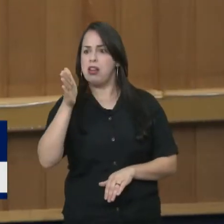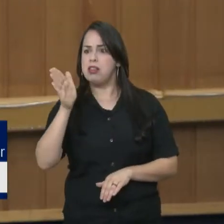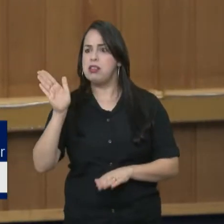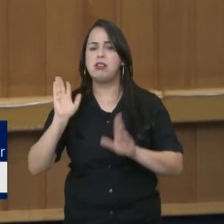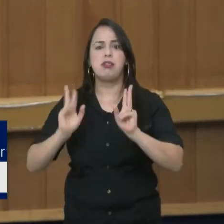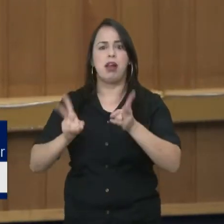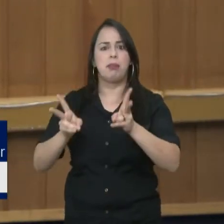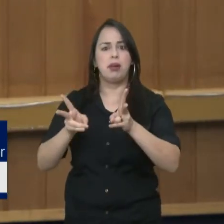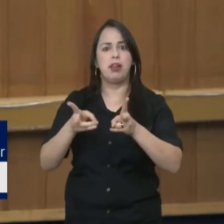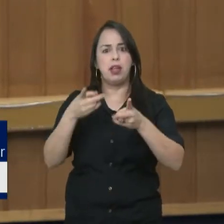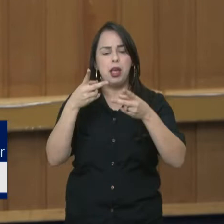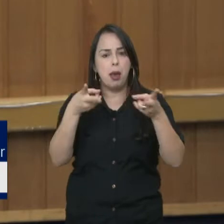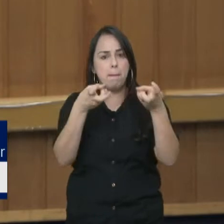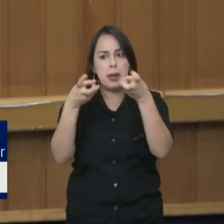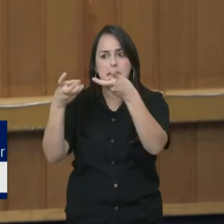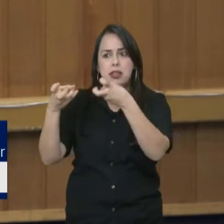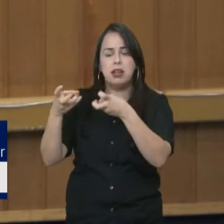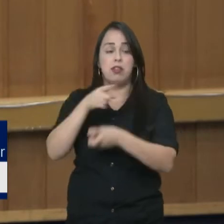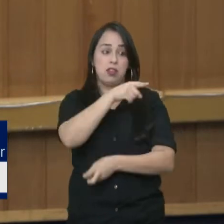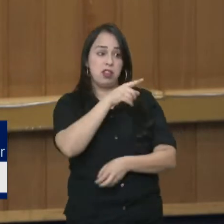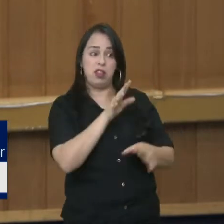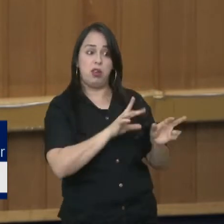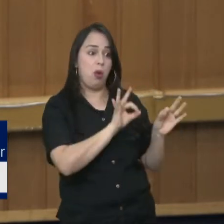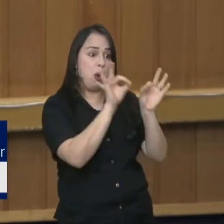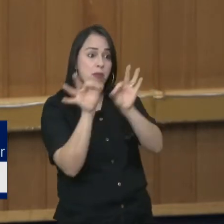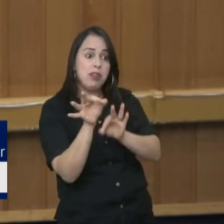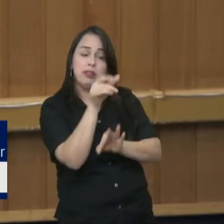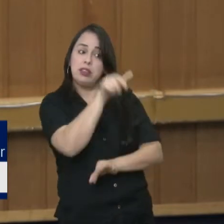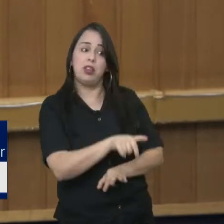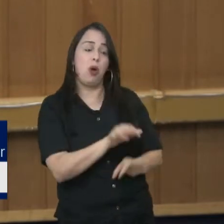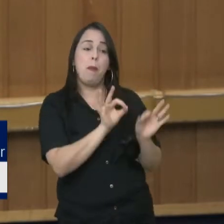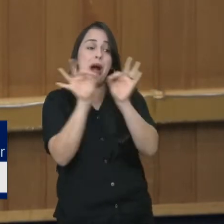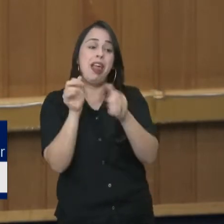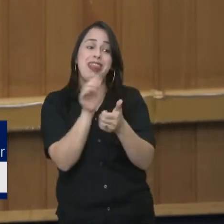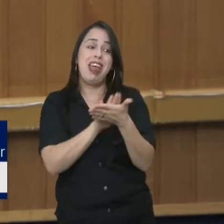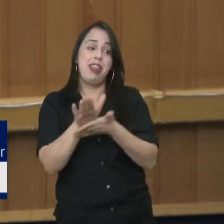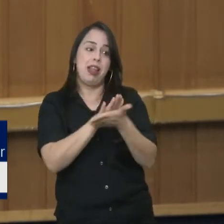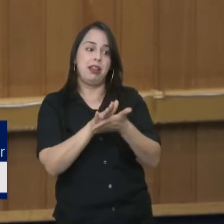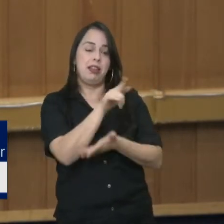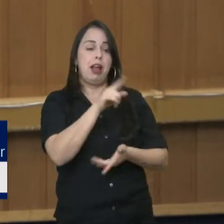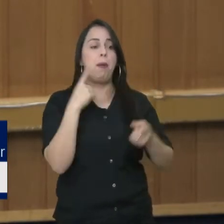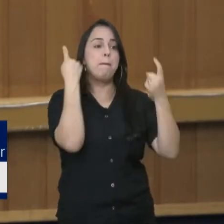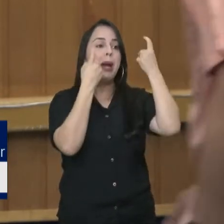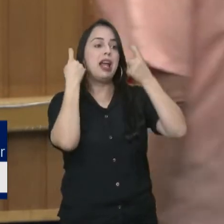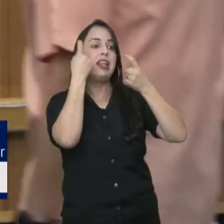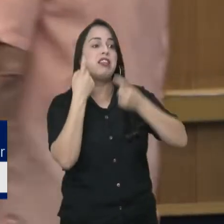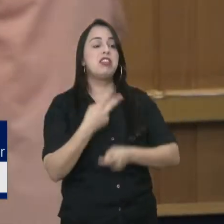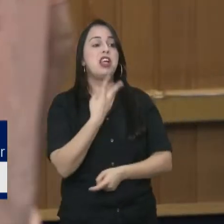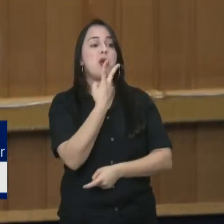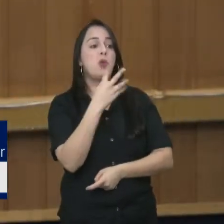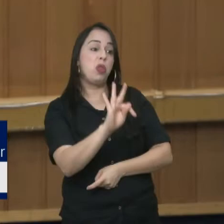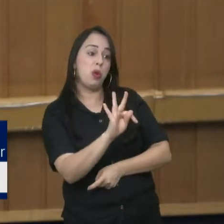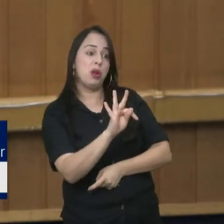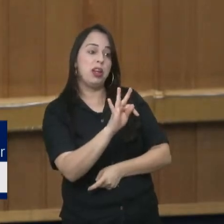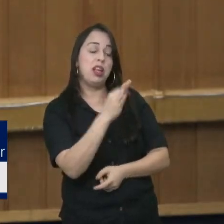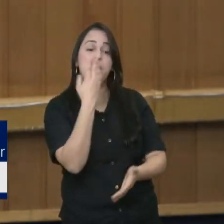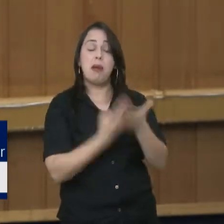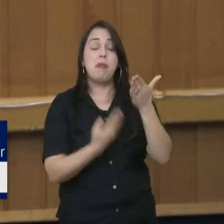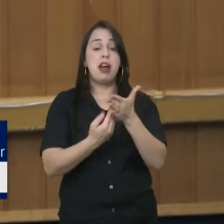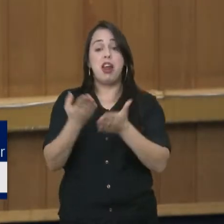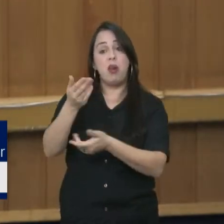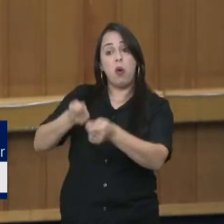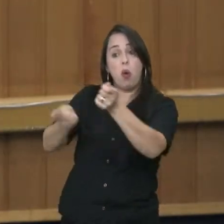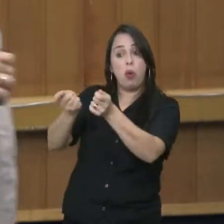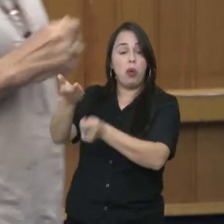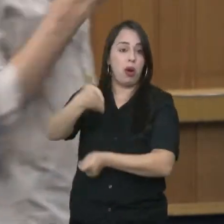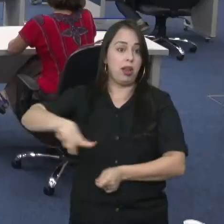lixo. Acho que quem não está acompanhando as coisas da cidade é você, que está muito preocupado com o segundo turno e está perdendo o comando da